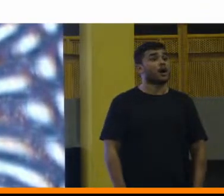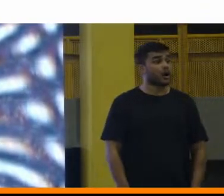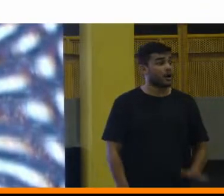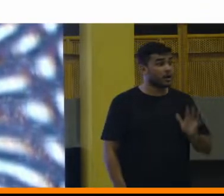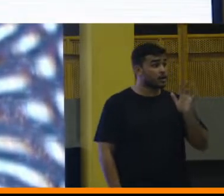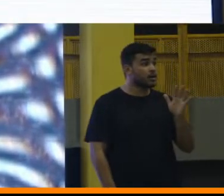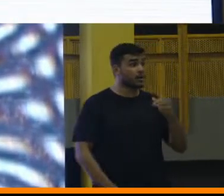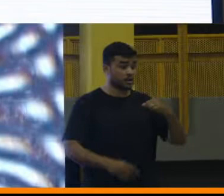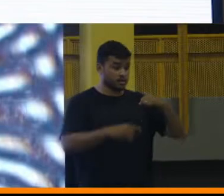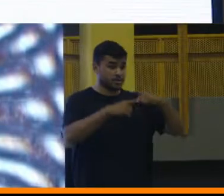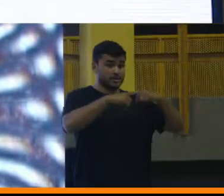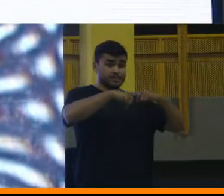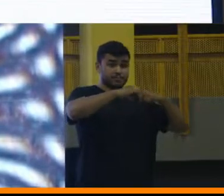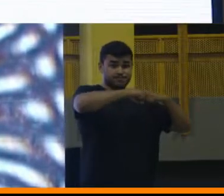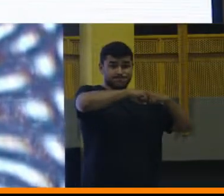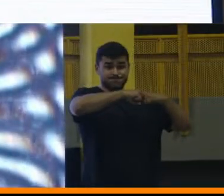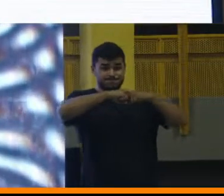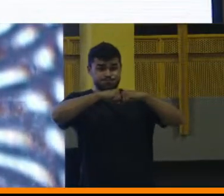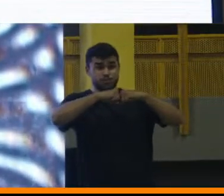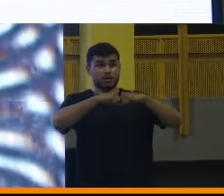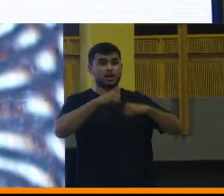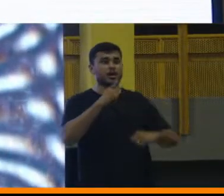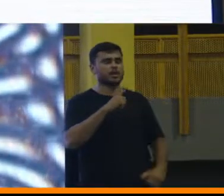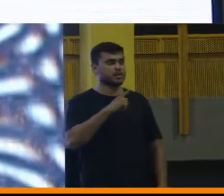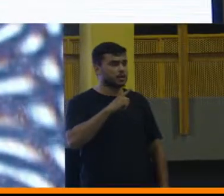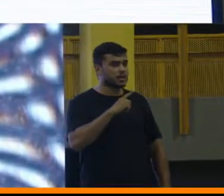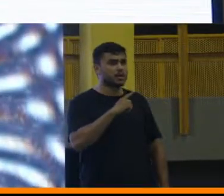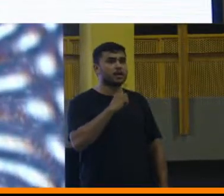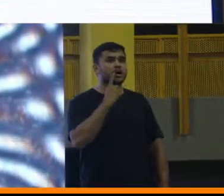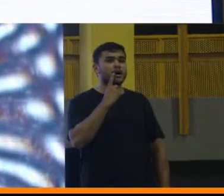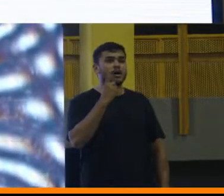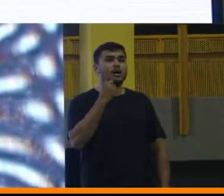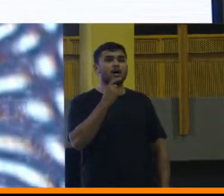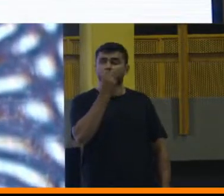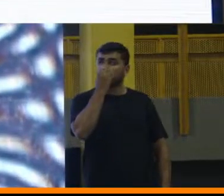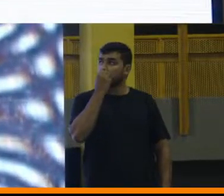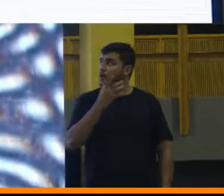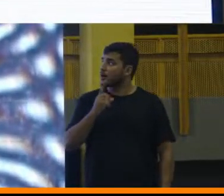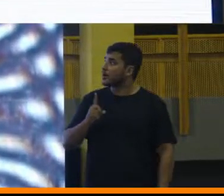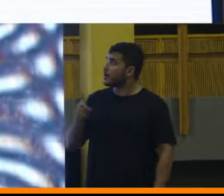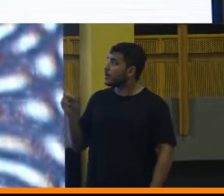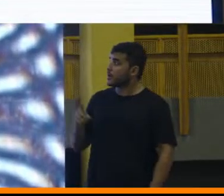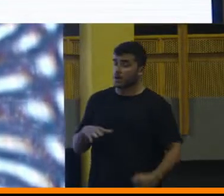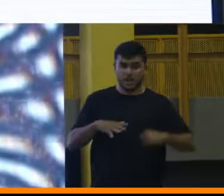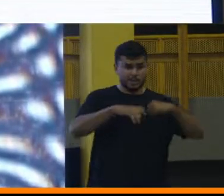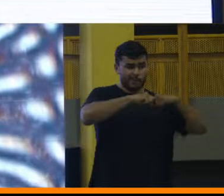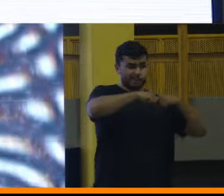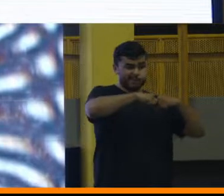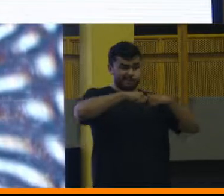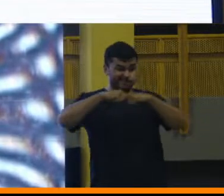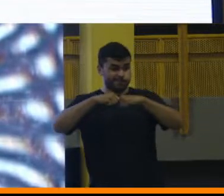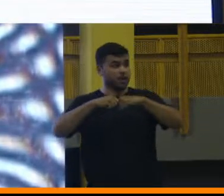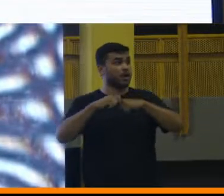via que se existisse uma força resultante, o objeto acelerava.